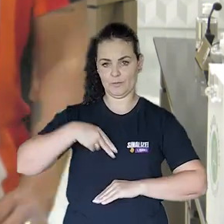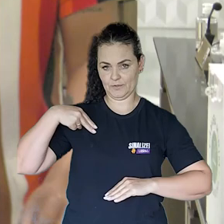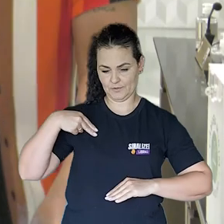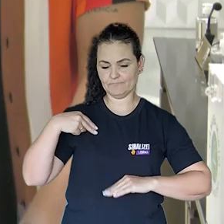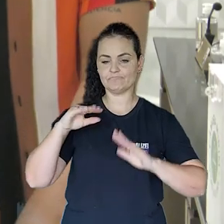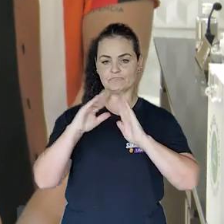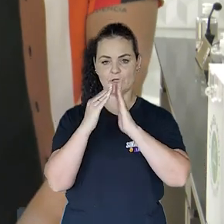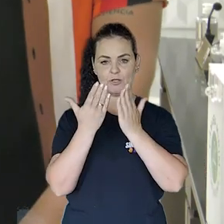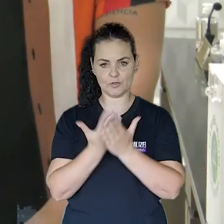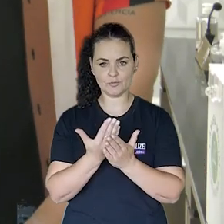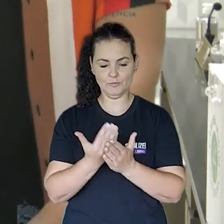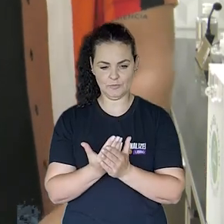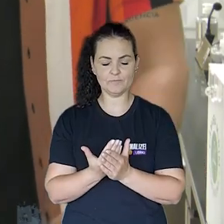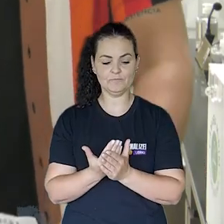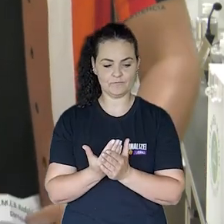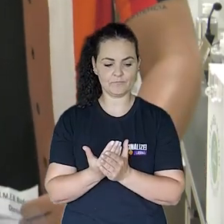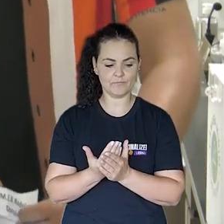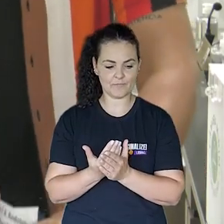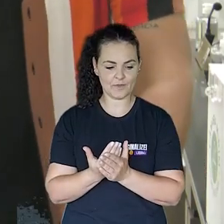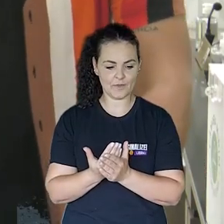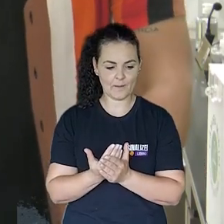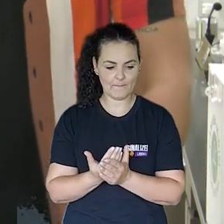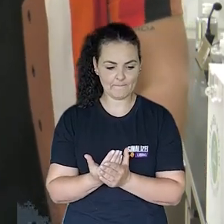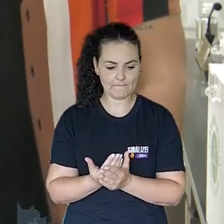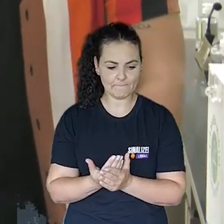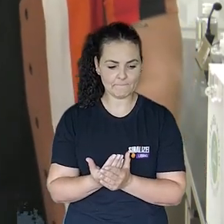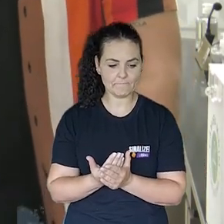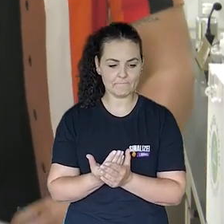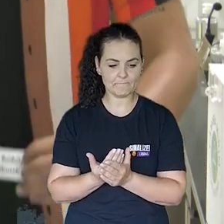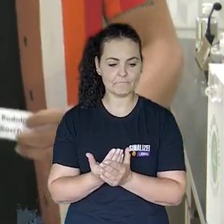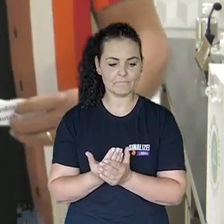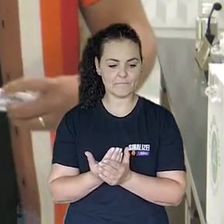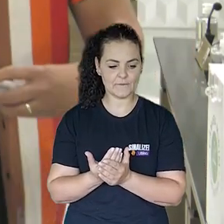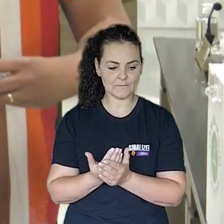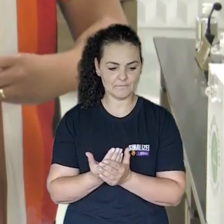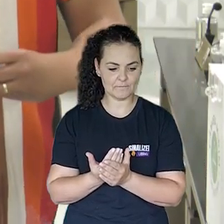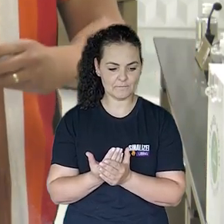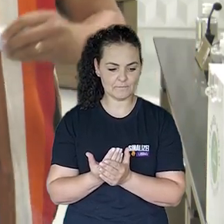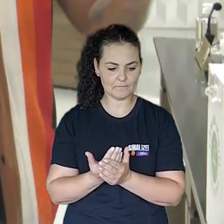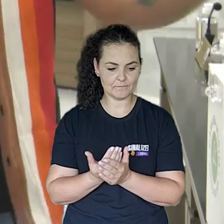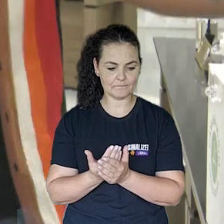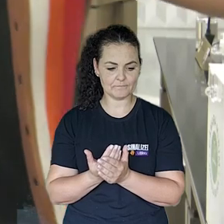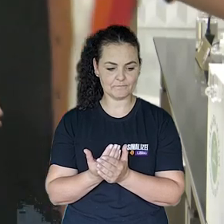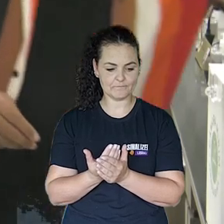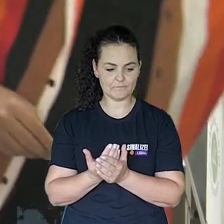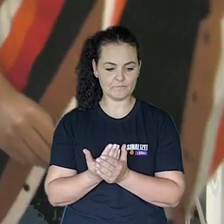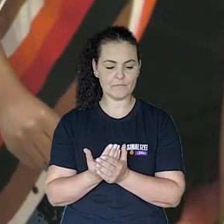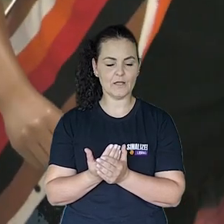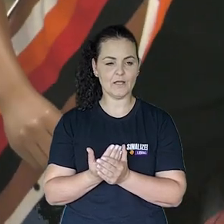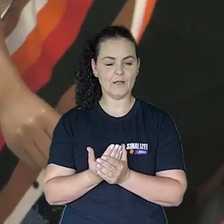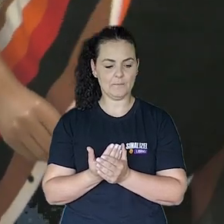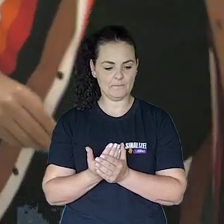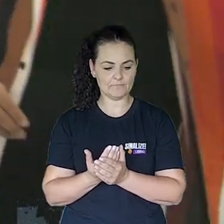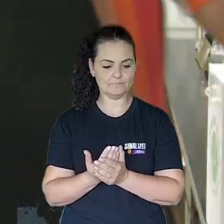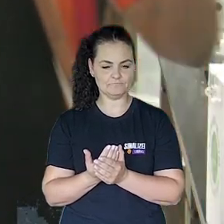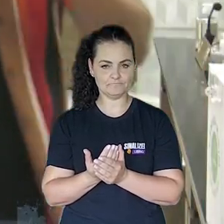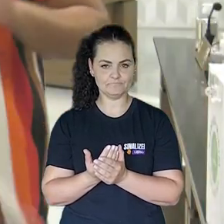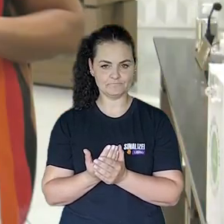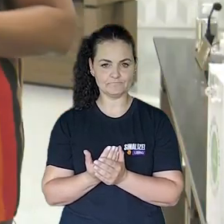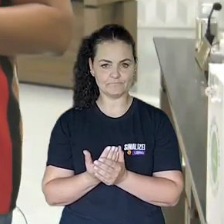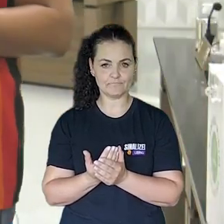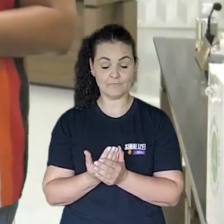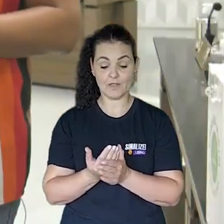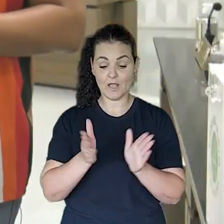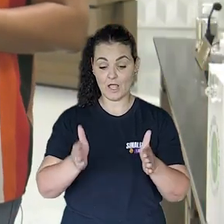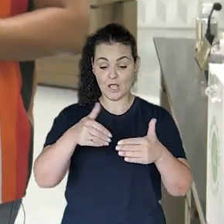As demais escolas que ficaram aqui vão ficar dentro da urna, porque depois a gente vai... colocá-las junto com as